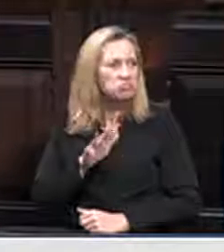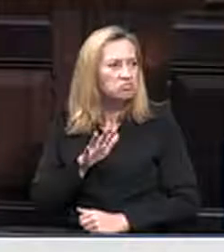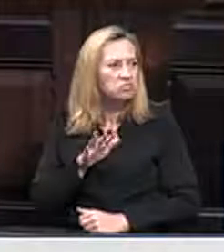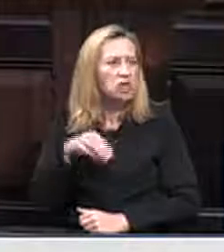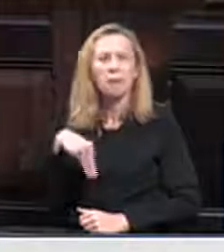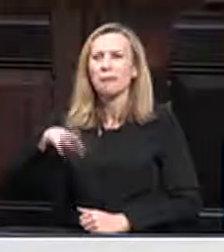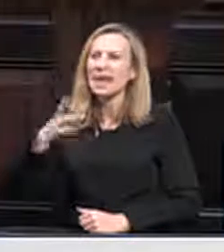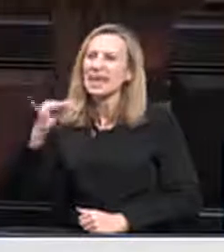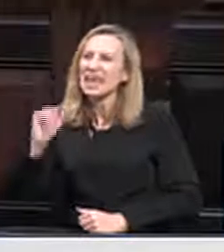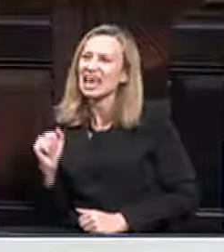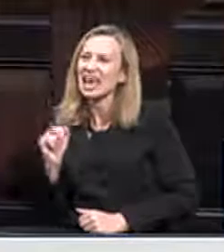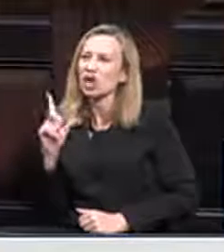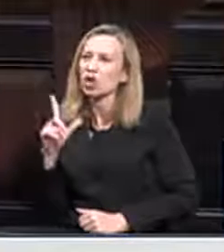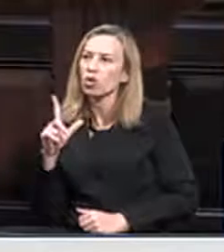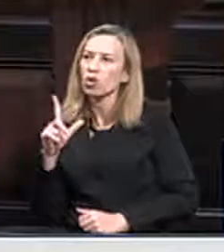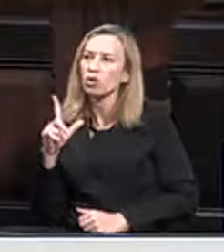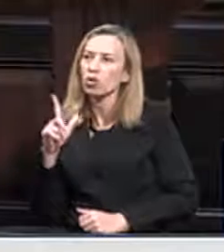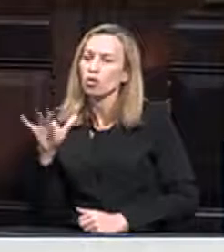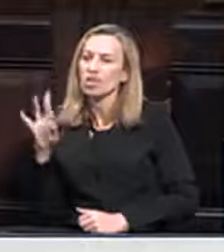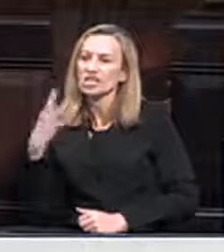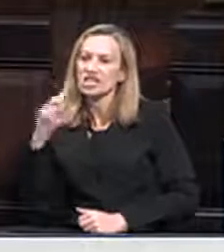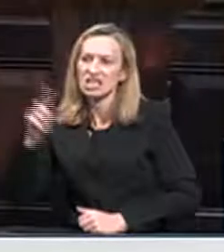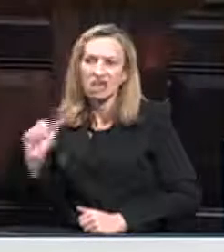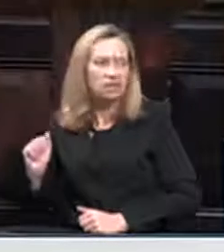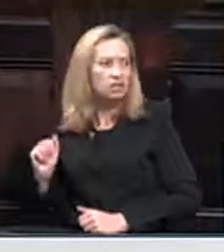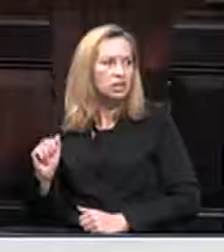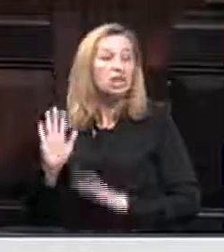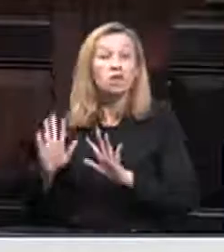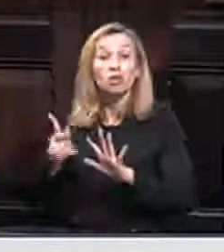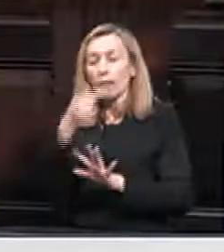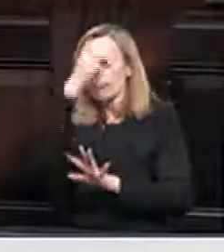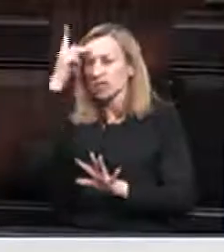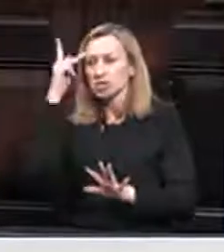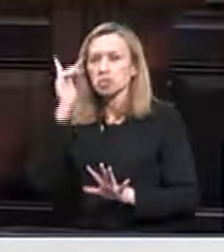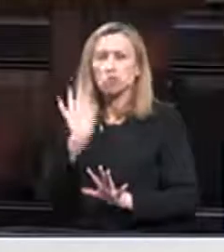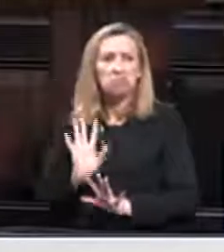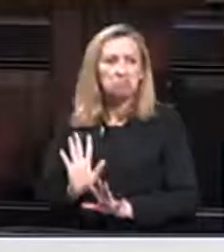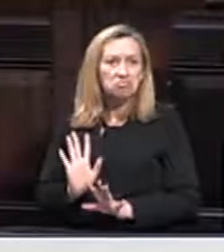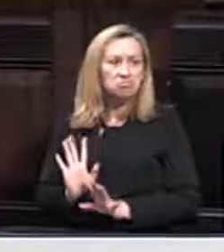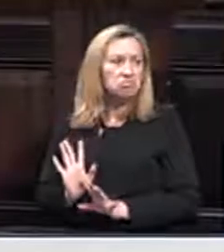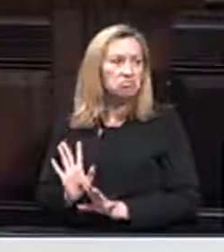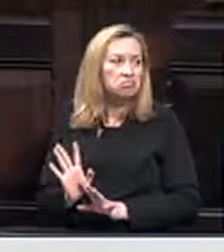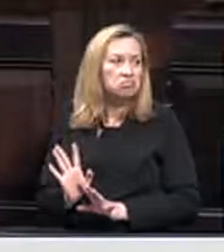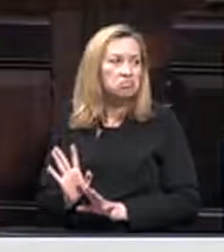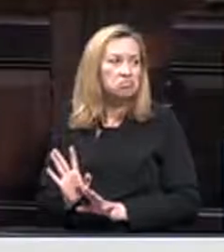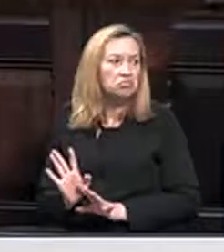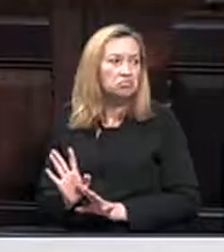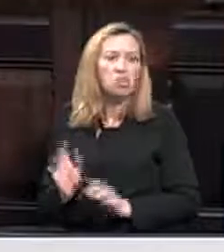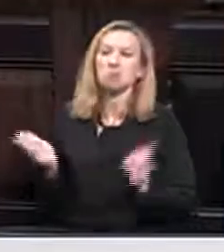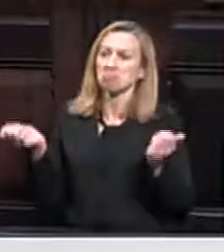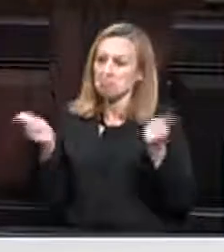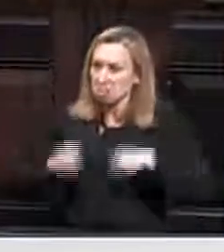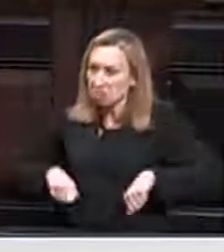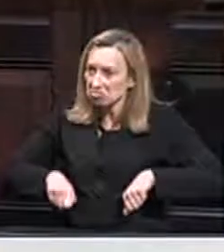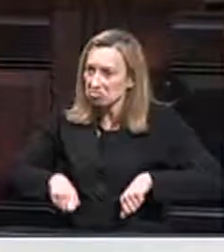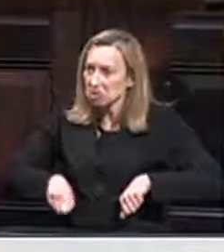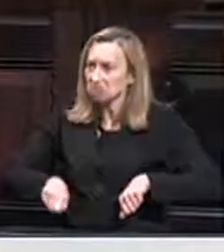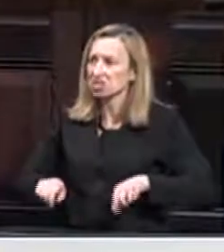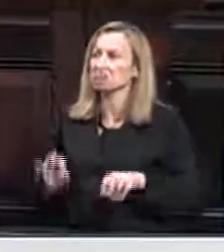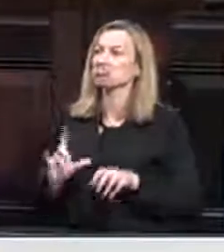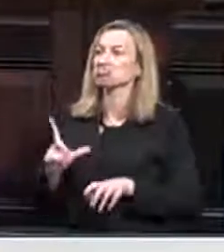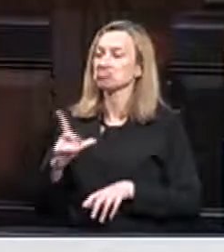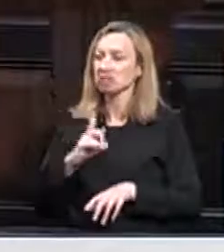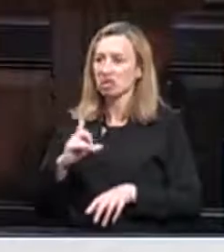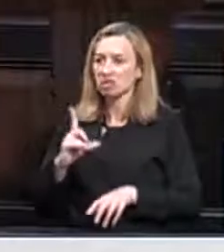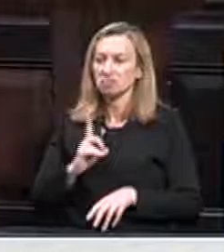Maria Luísa Coelho Neto, e uma pessoa assim de uma competência reconhecida